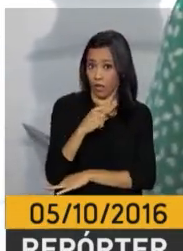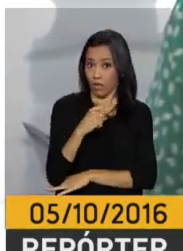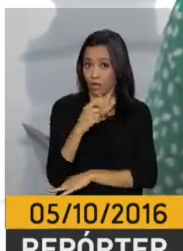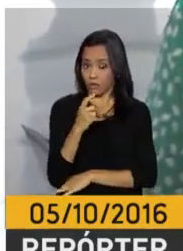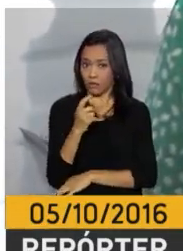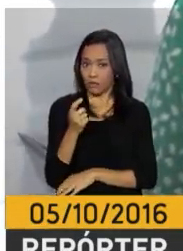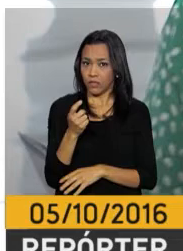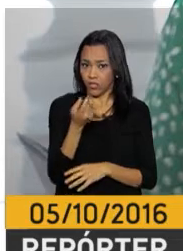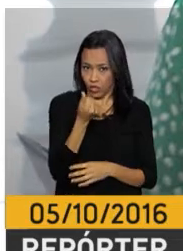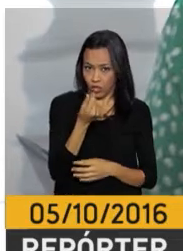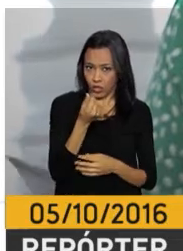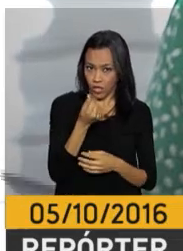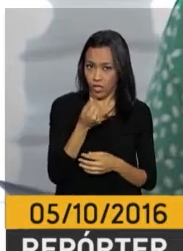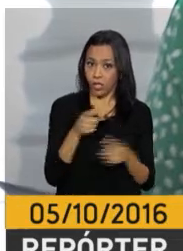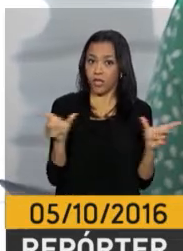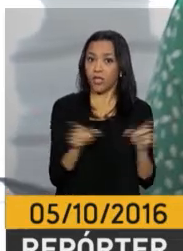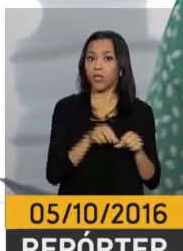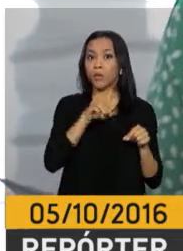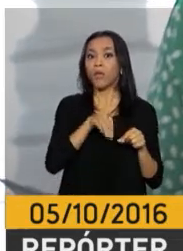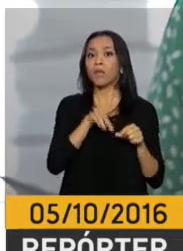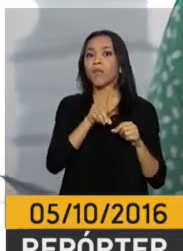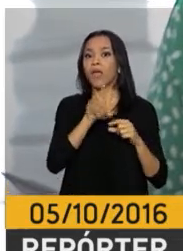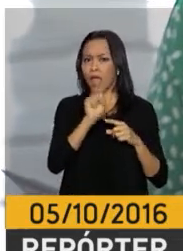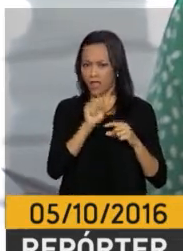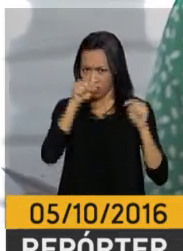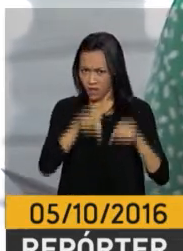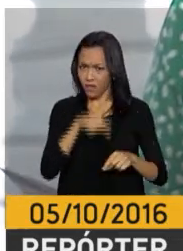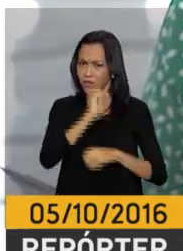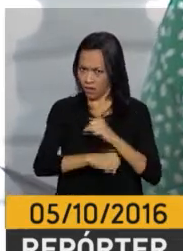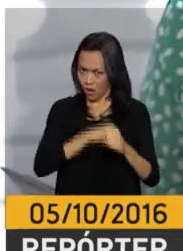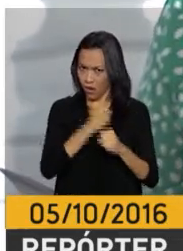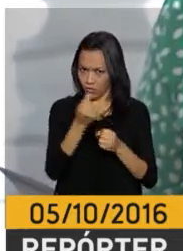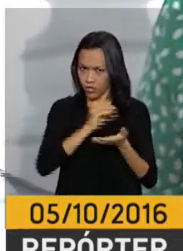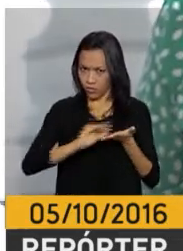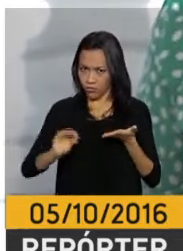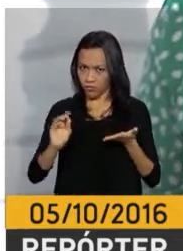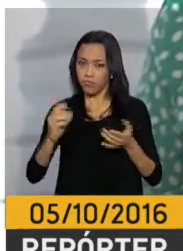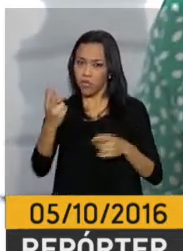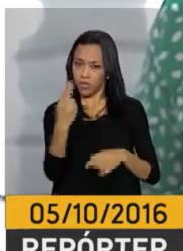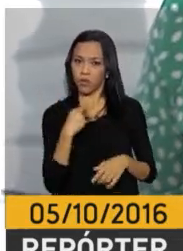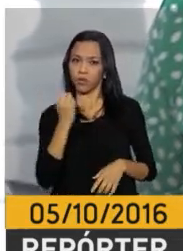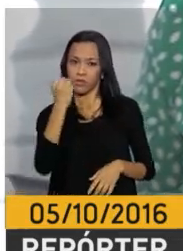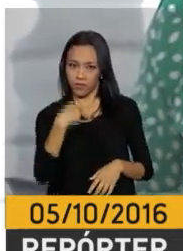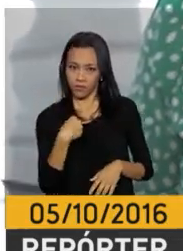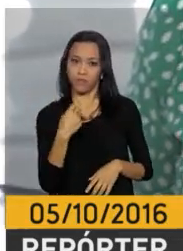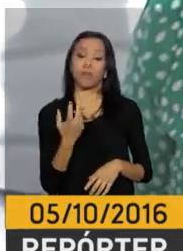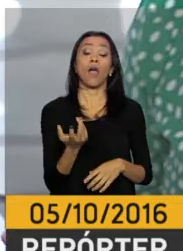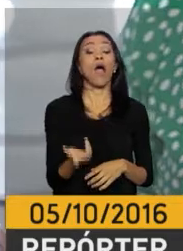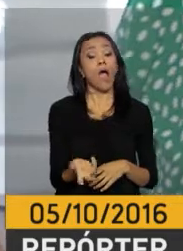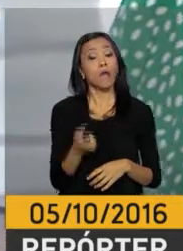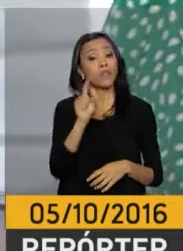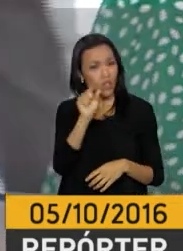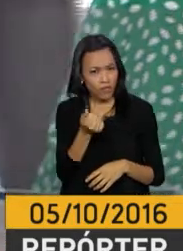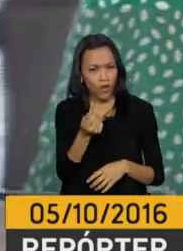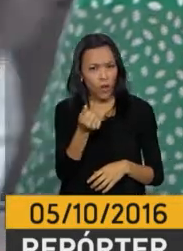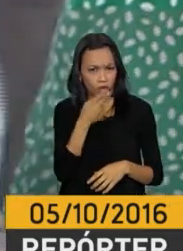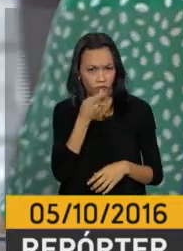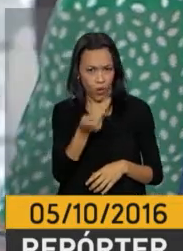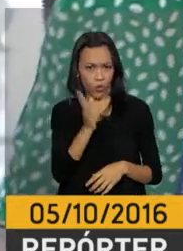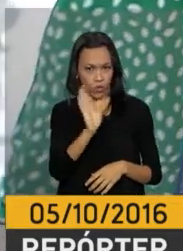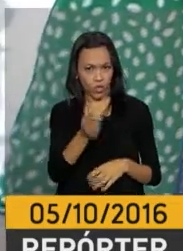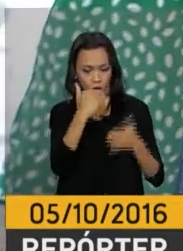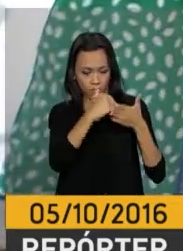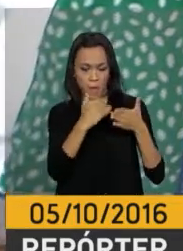entrar dinheiro do mds ainda nesse ano que o senhor aí sim tá aqui daí são aqueles valores que o senhor disse